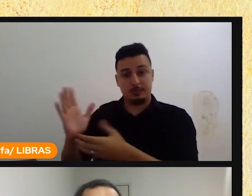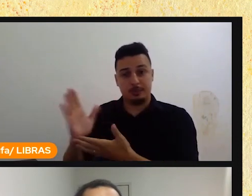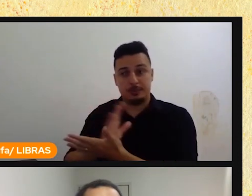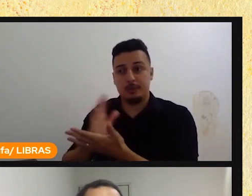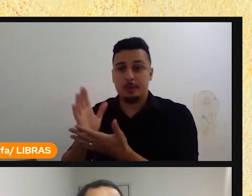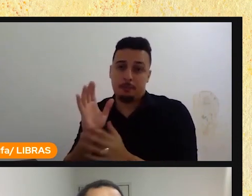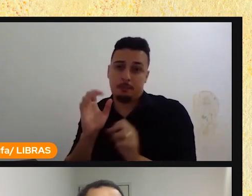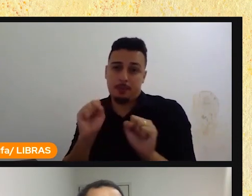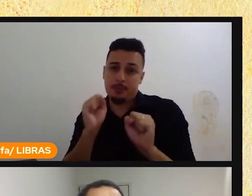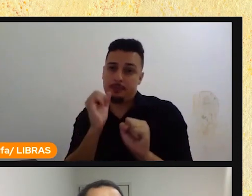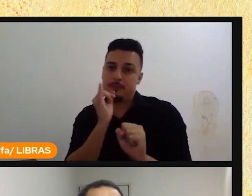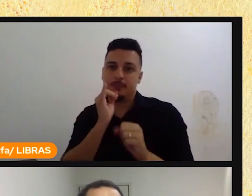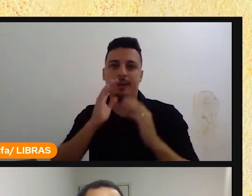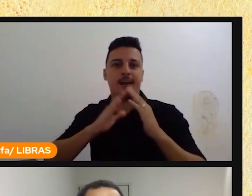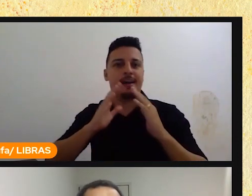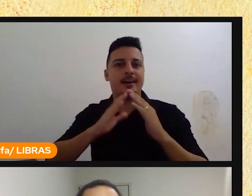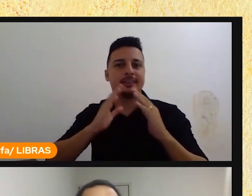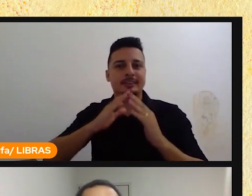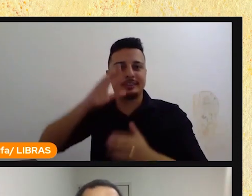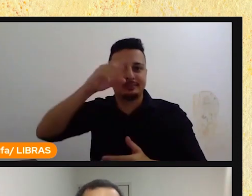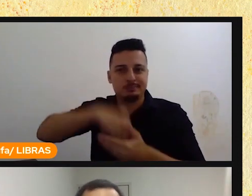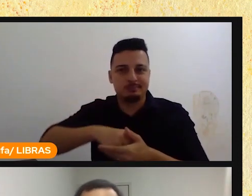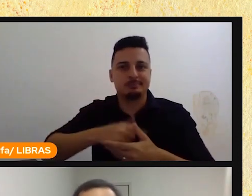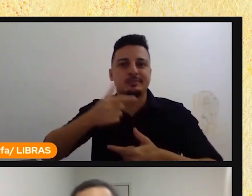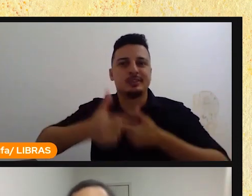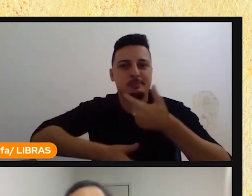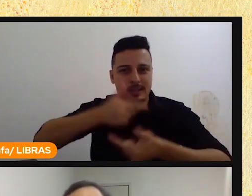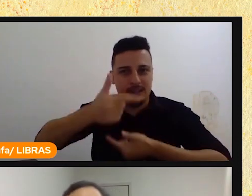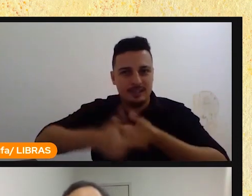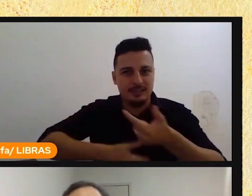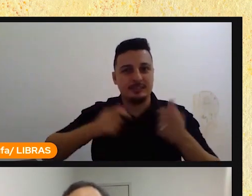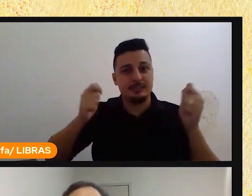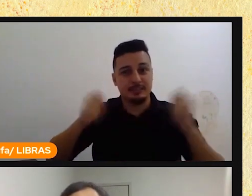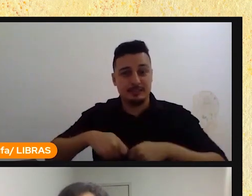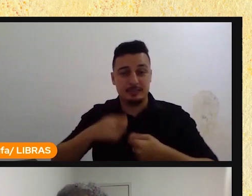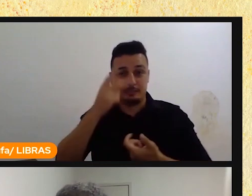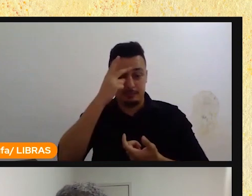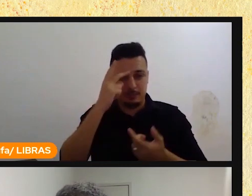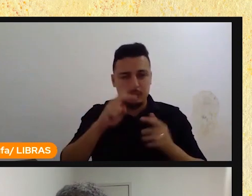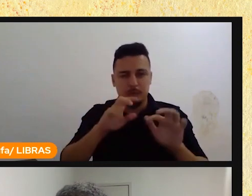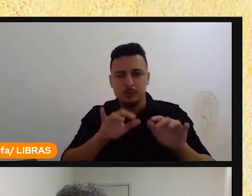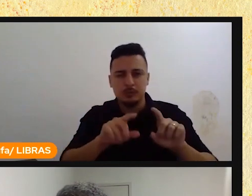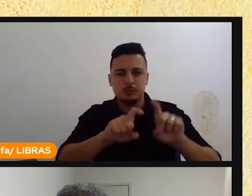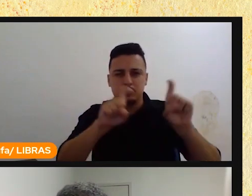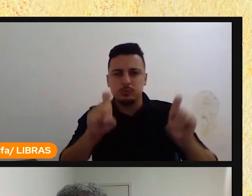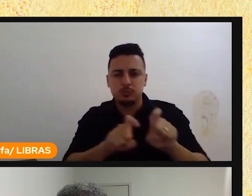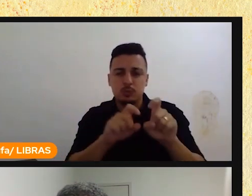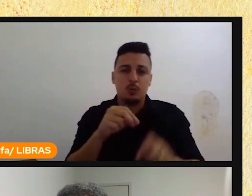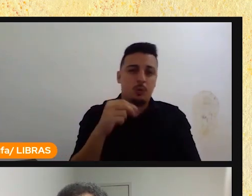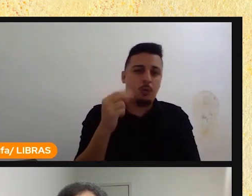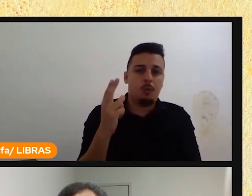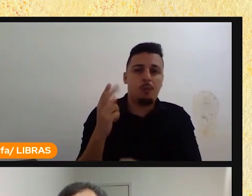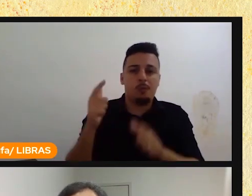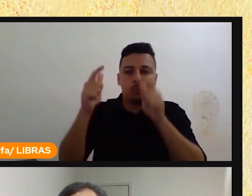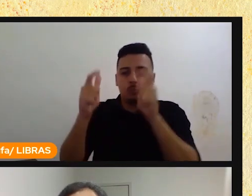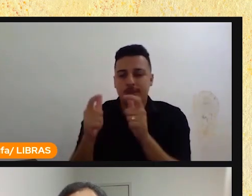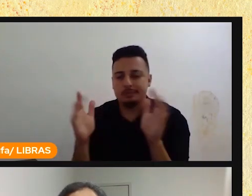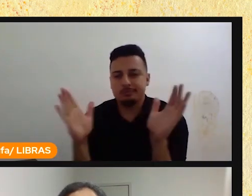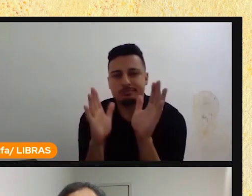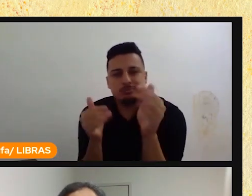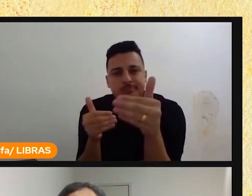pode ser feita remotamente, pode ser feita em casa pelos animadores, ou mesmo em estúdios mais